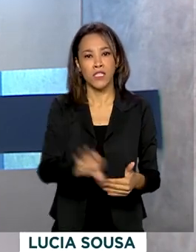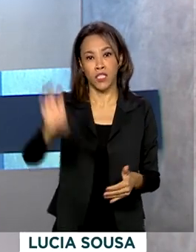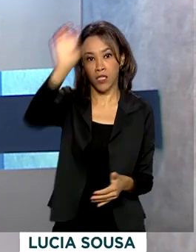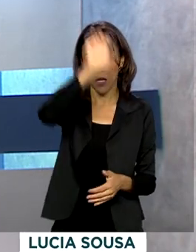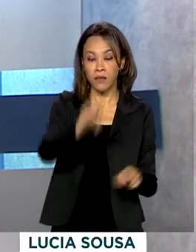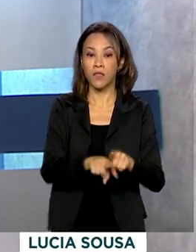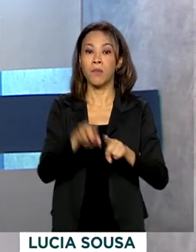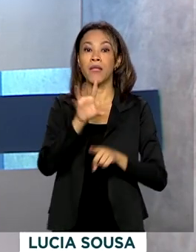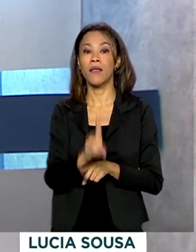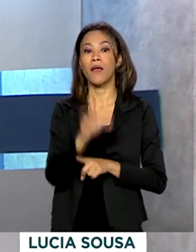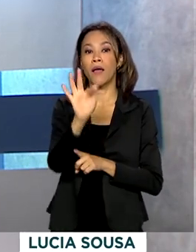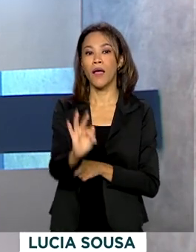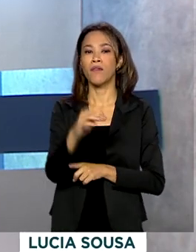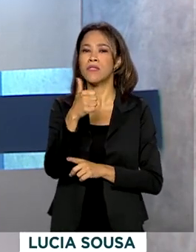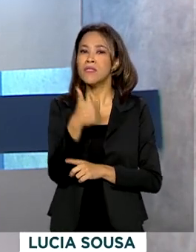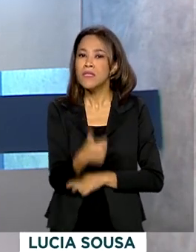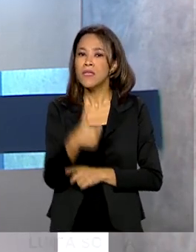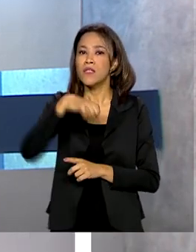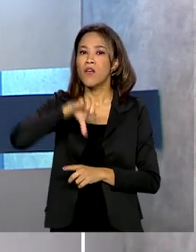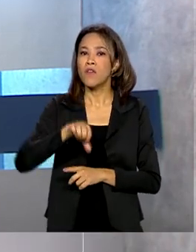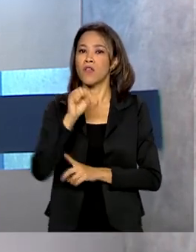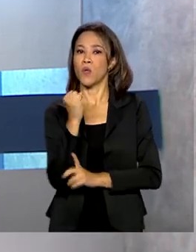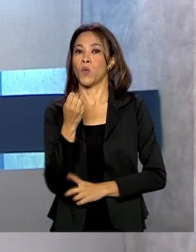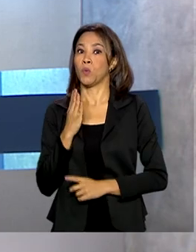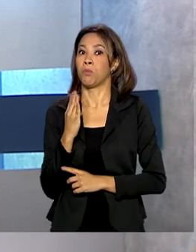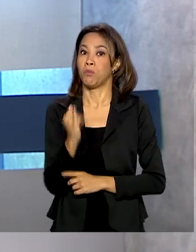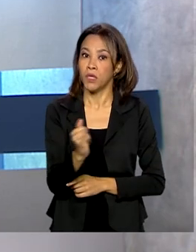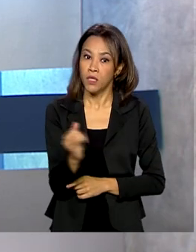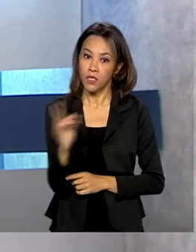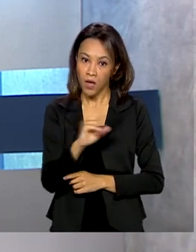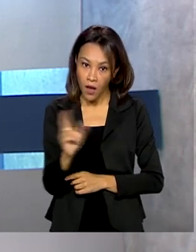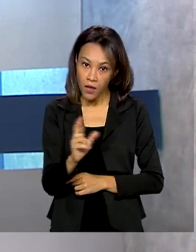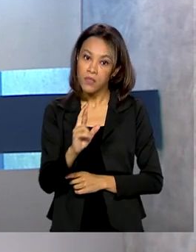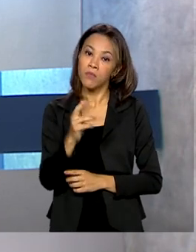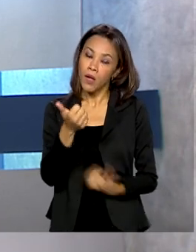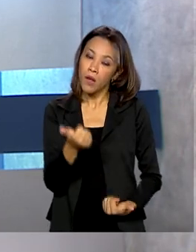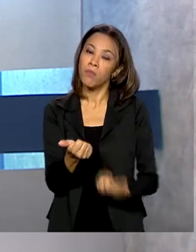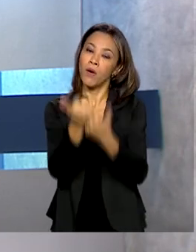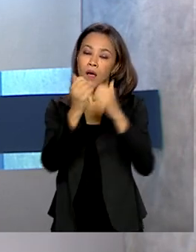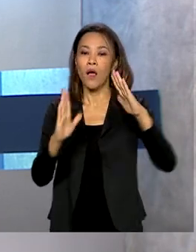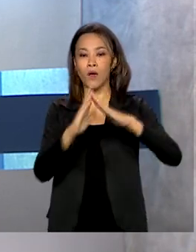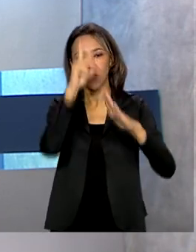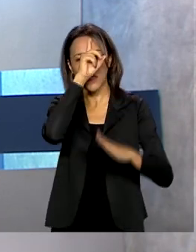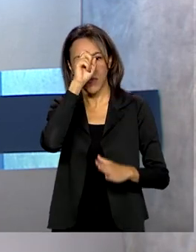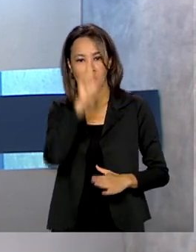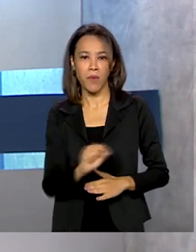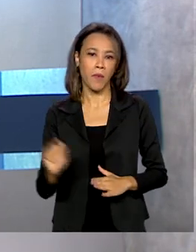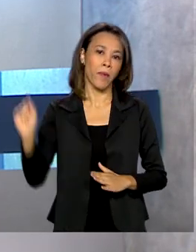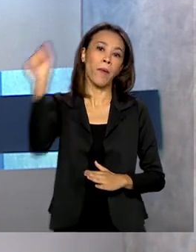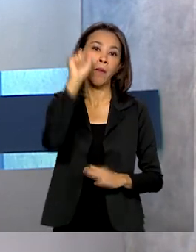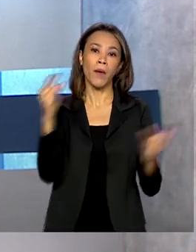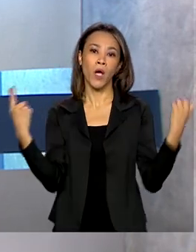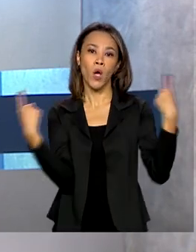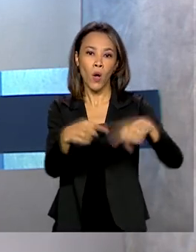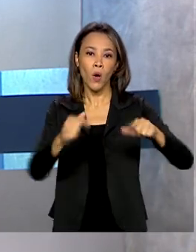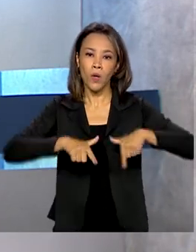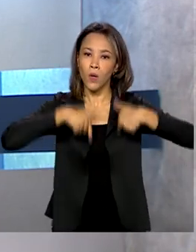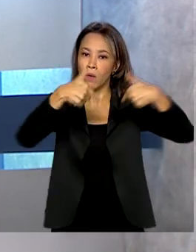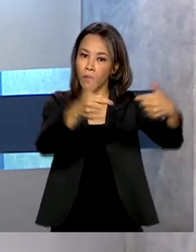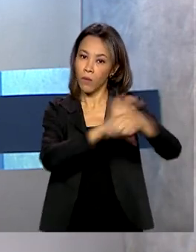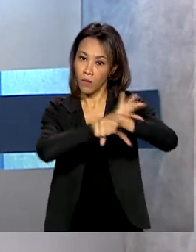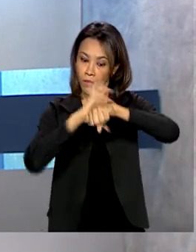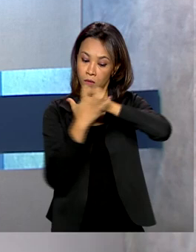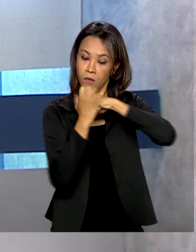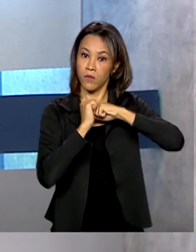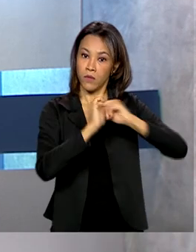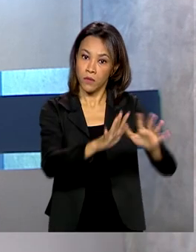Federal 198 bilhões de reais para serviços do SUS e ações de combate ao coronavírus o governo